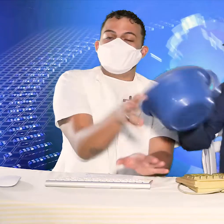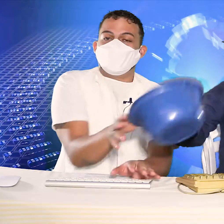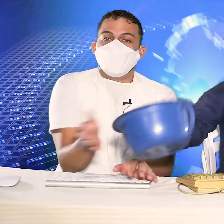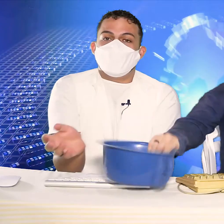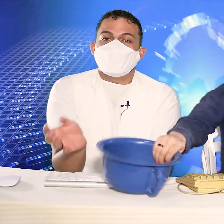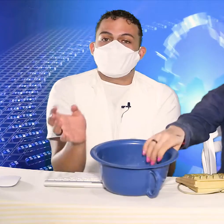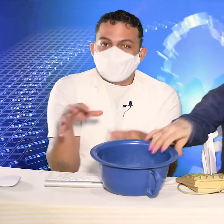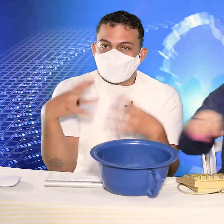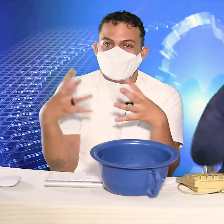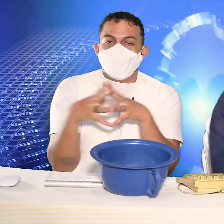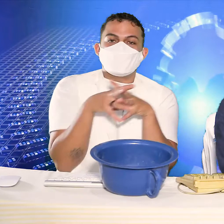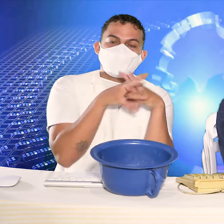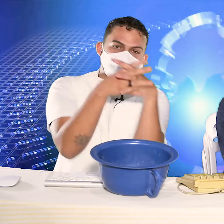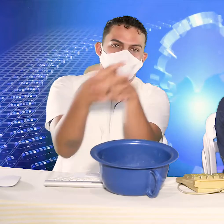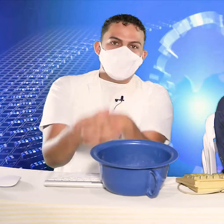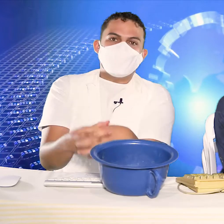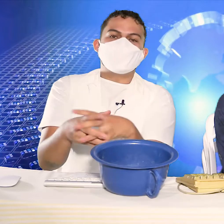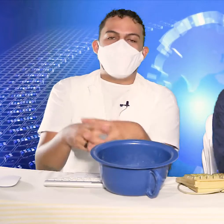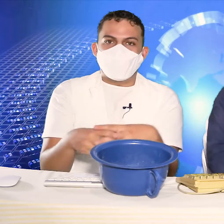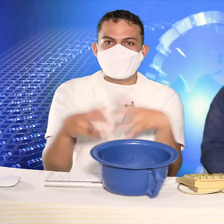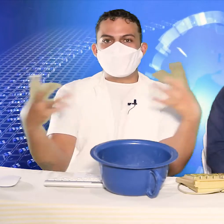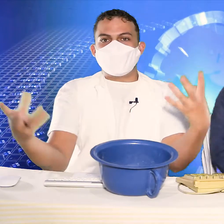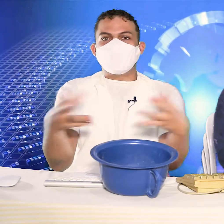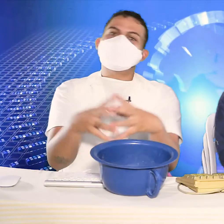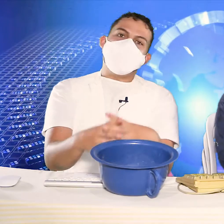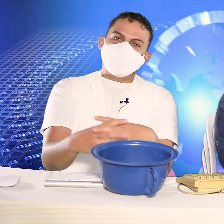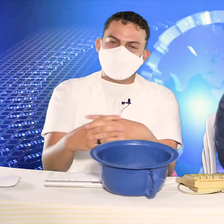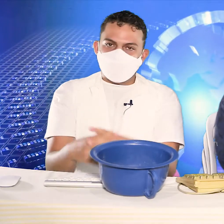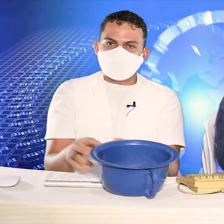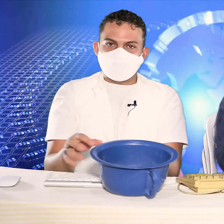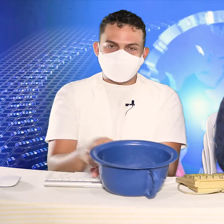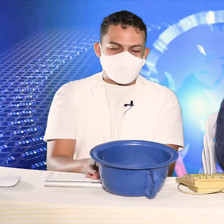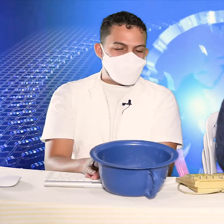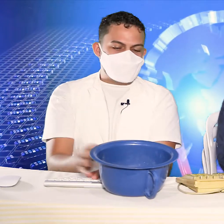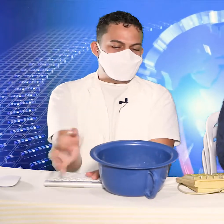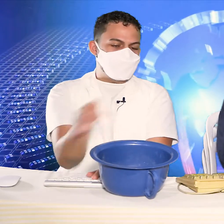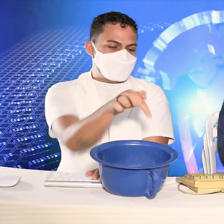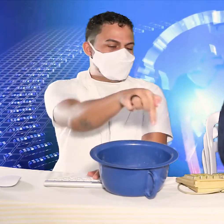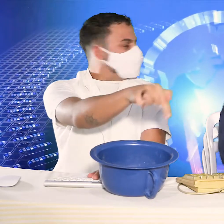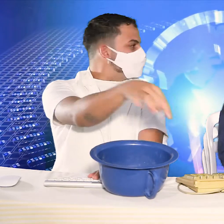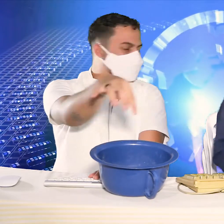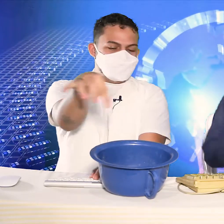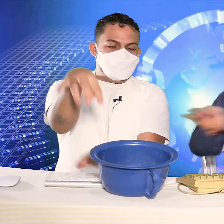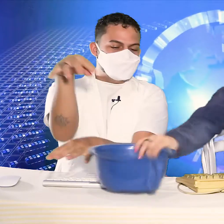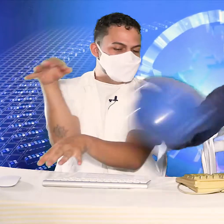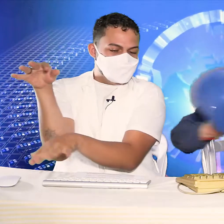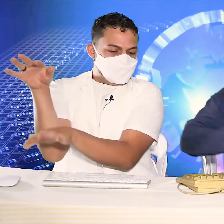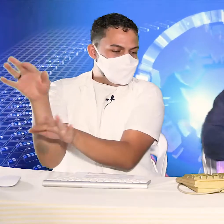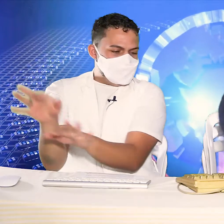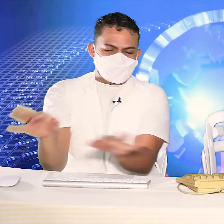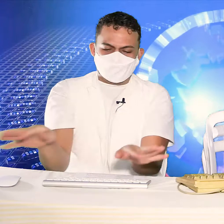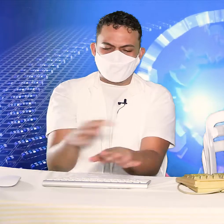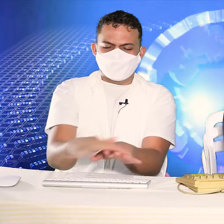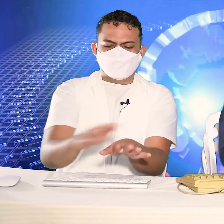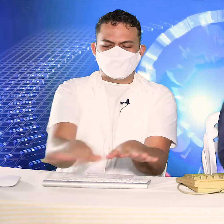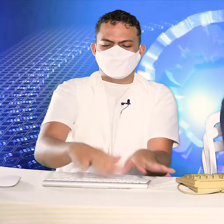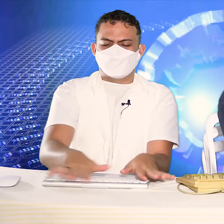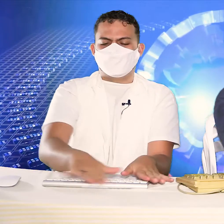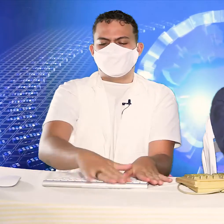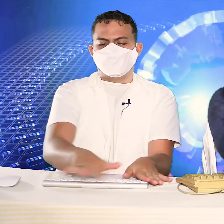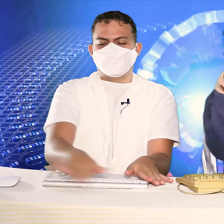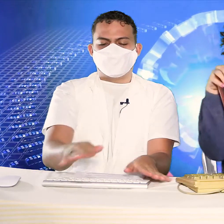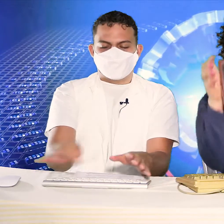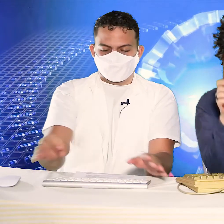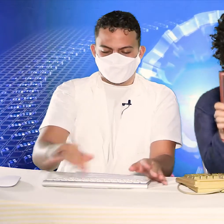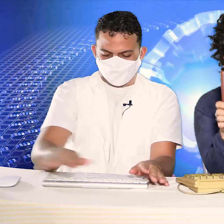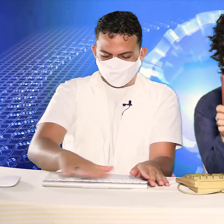E esse foi mais um dos nossos comentários aqui no jornal desde casa. Deixa eu me entregar pra mim.